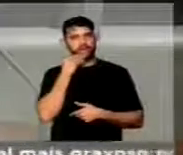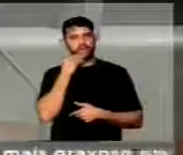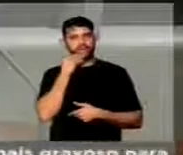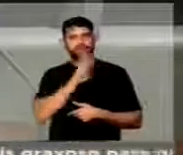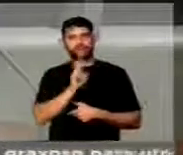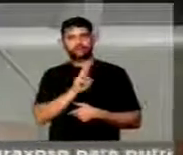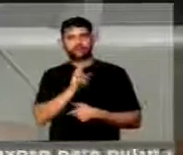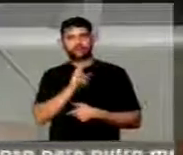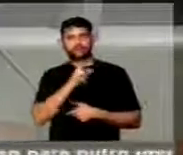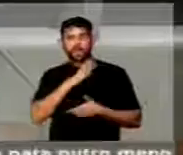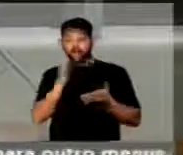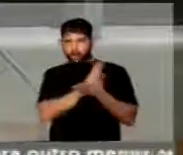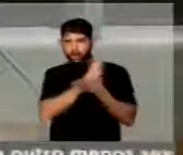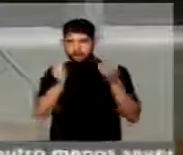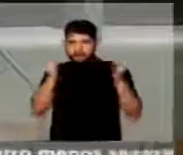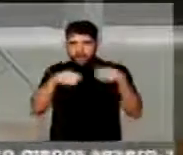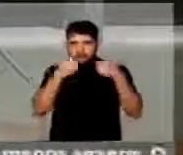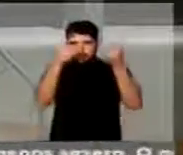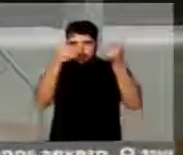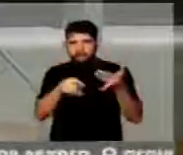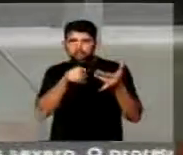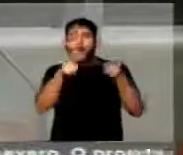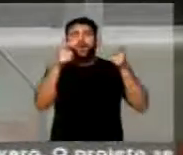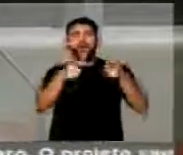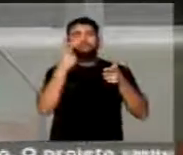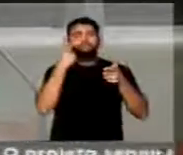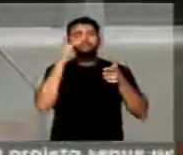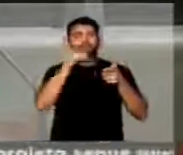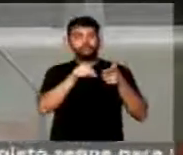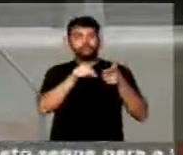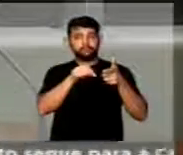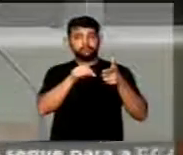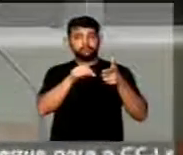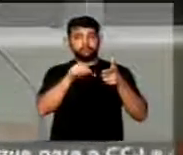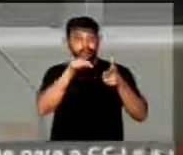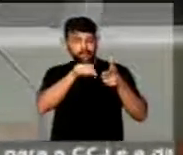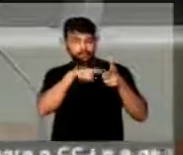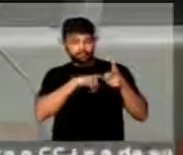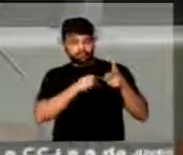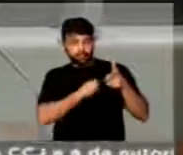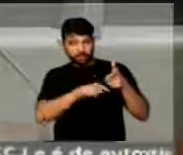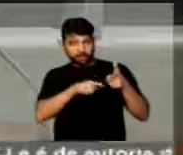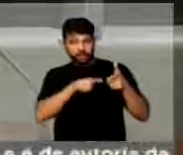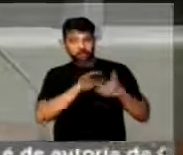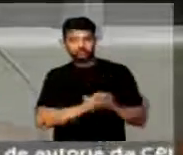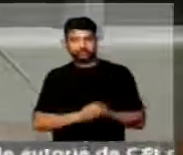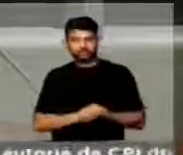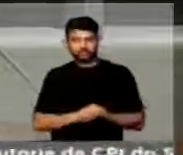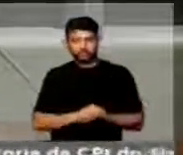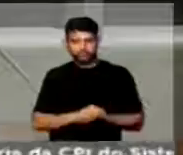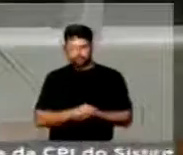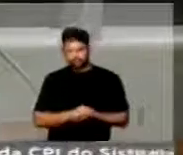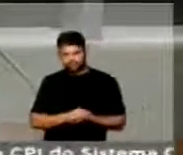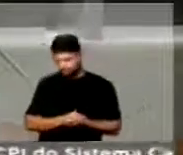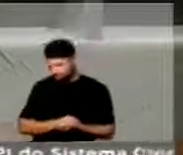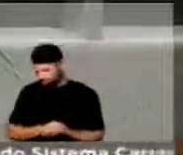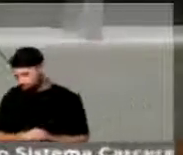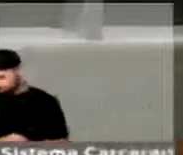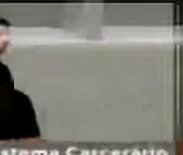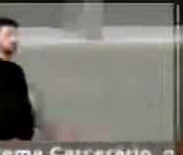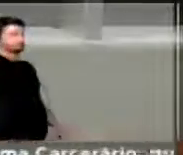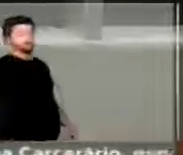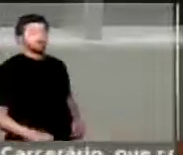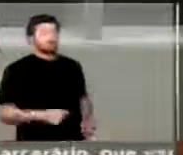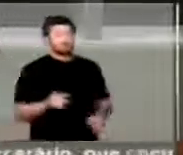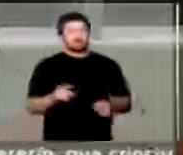bilhões. Alguém pode dizer, olha, isso aí é emissão de título público,